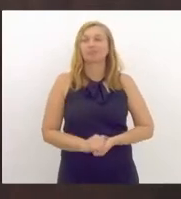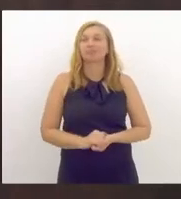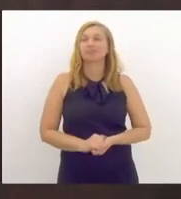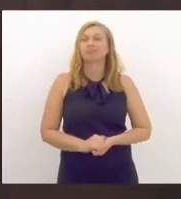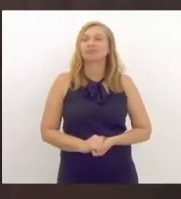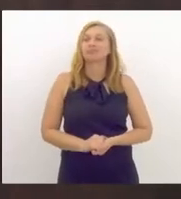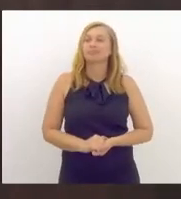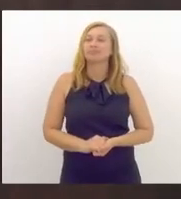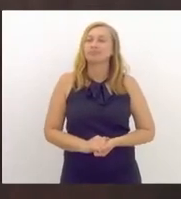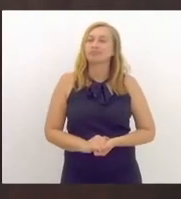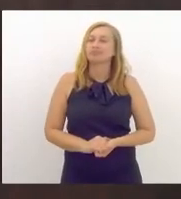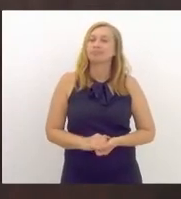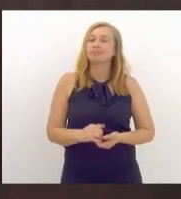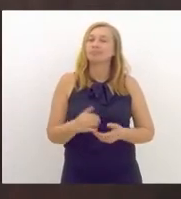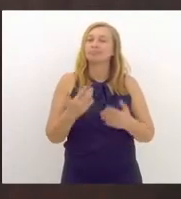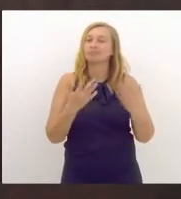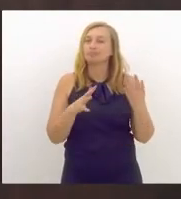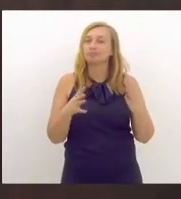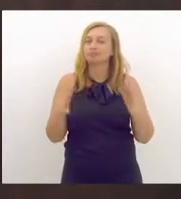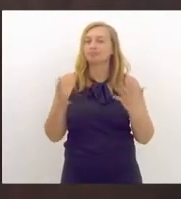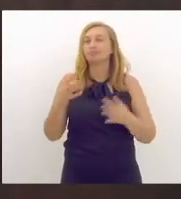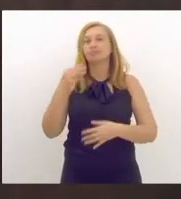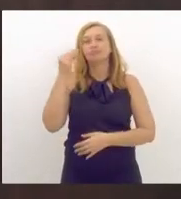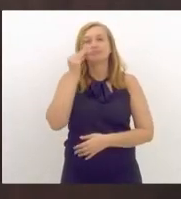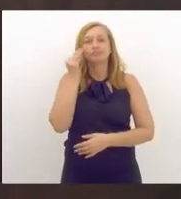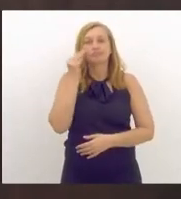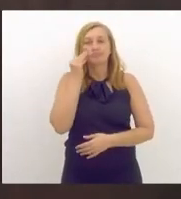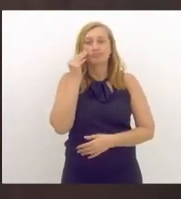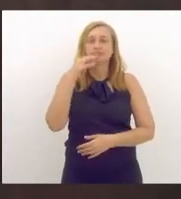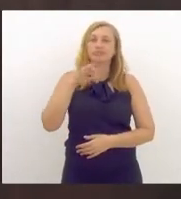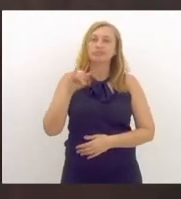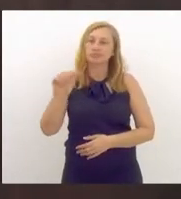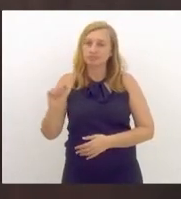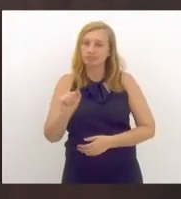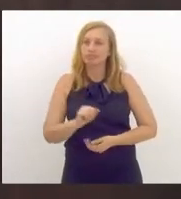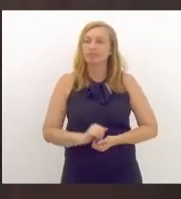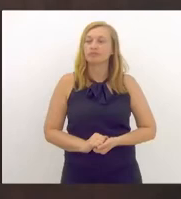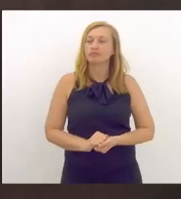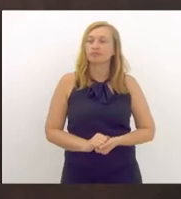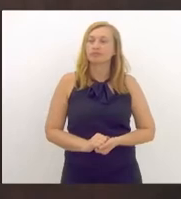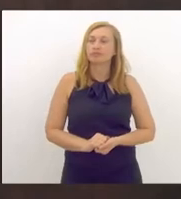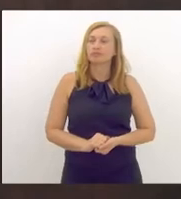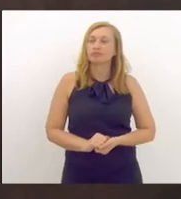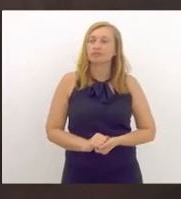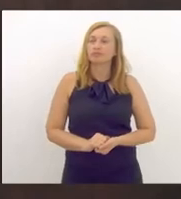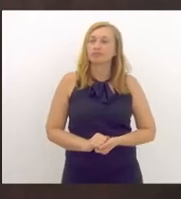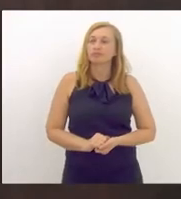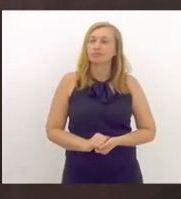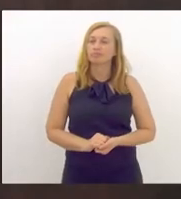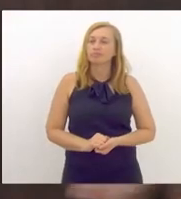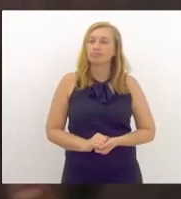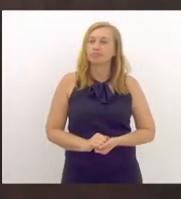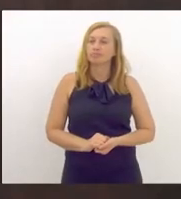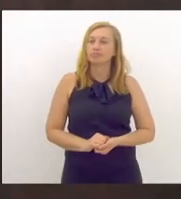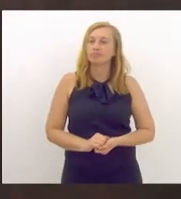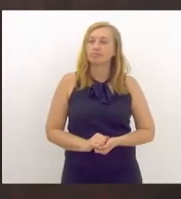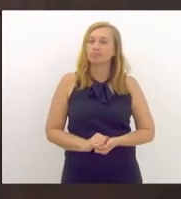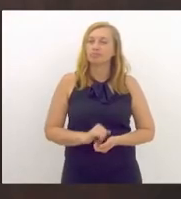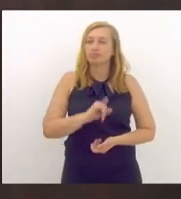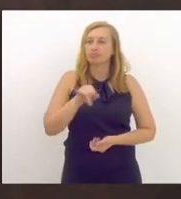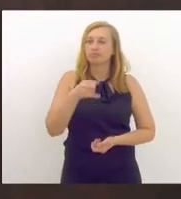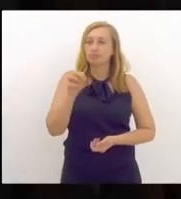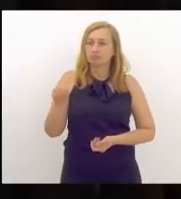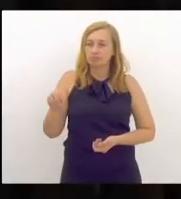saudar a Mônica Francisco Mônica Benício e ela tava falando aqui do João